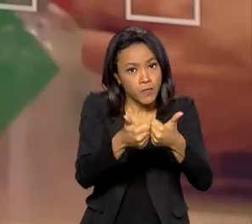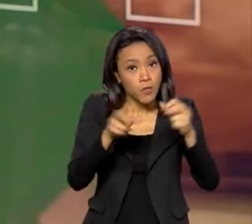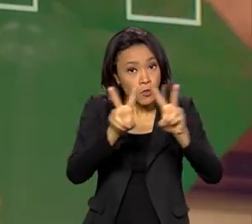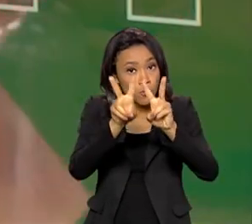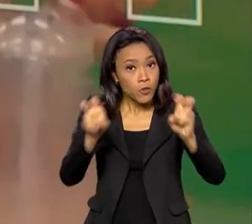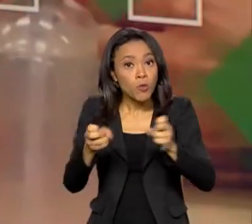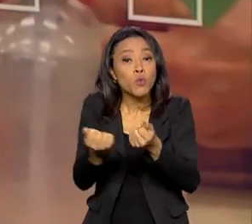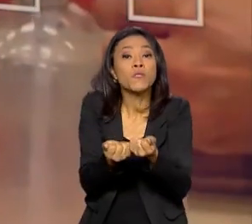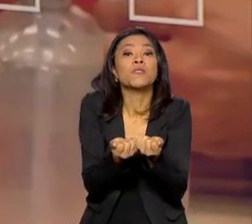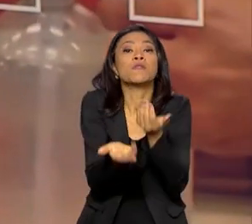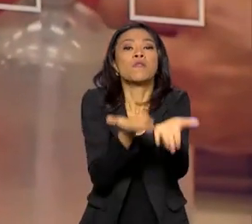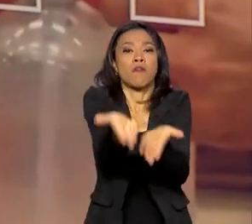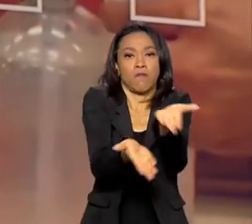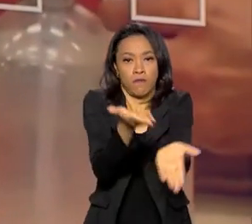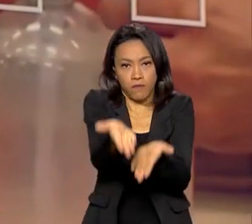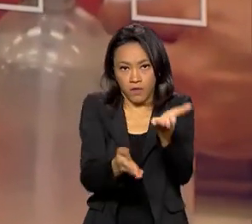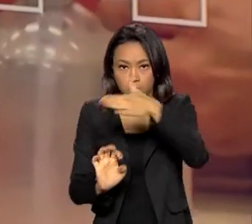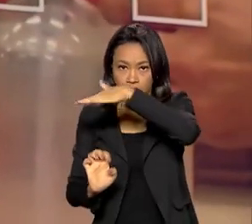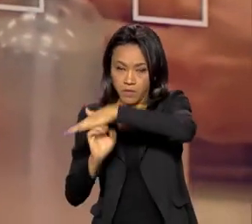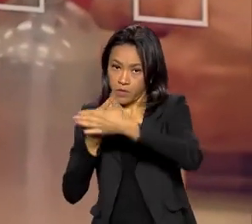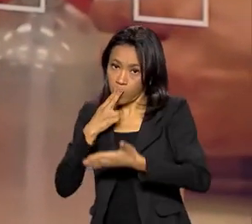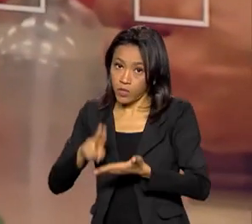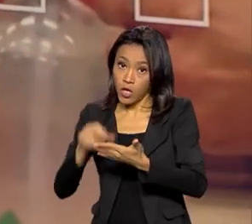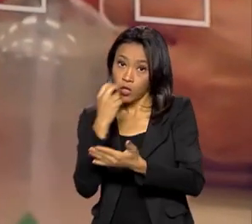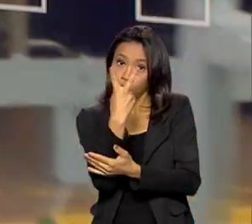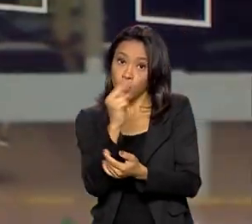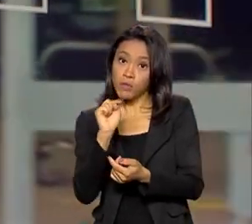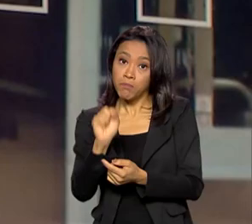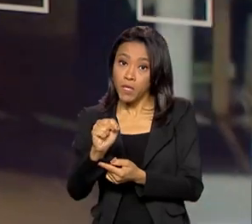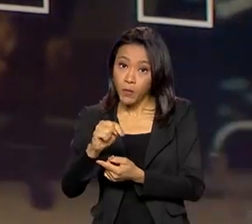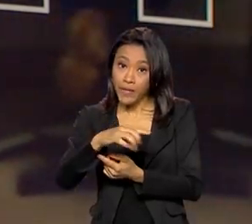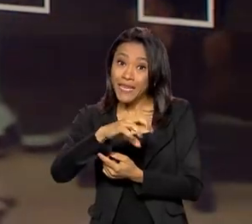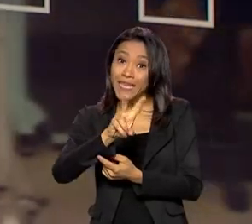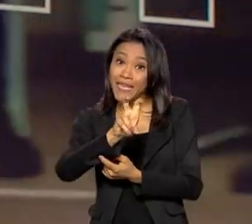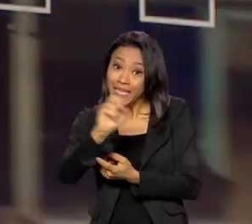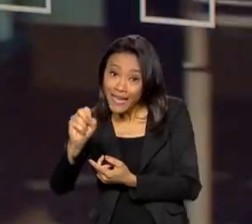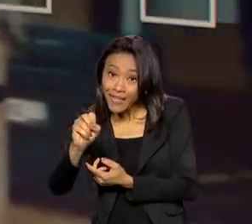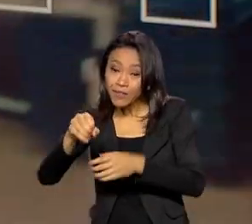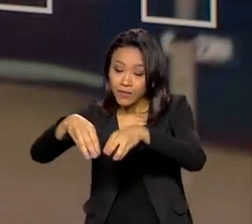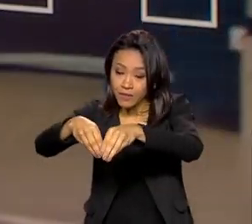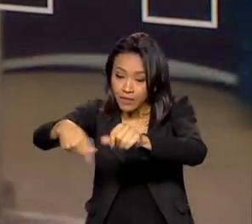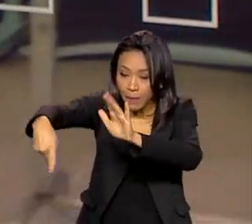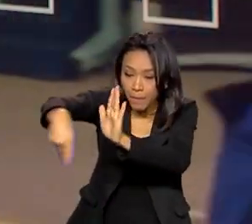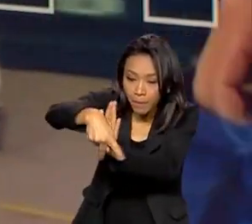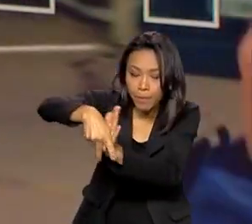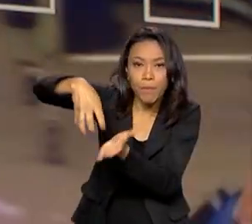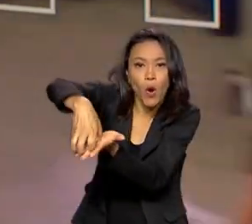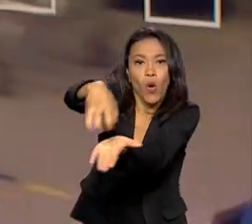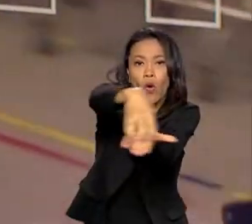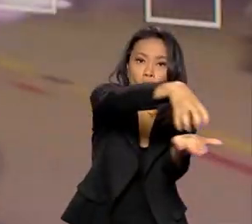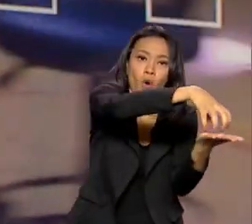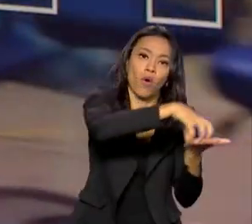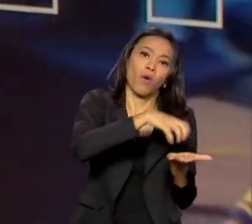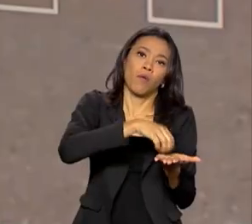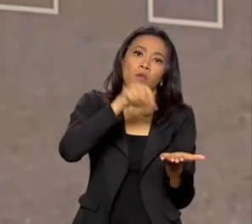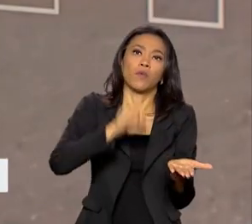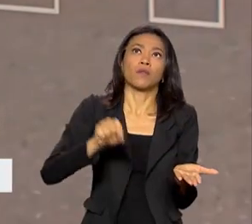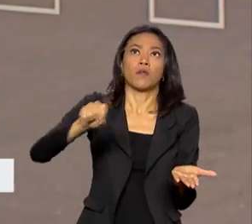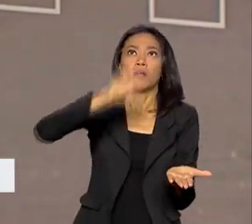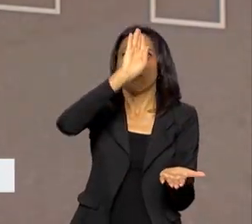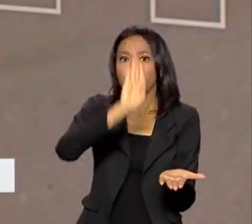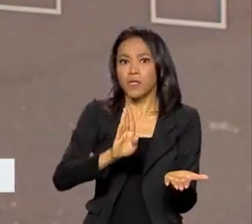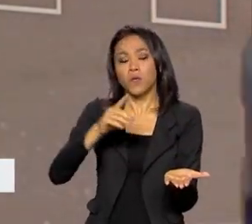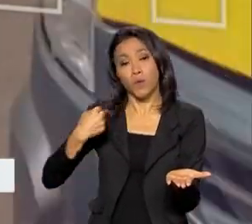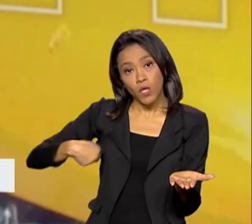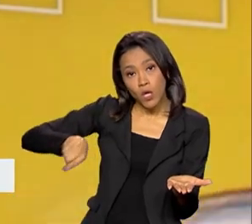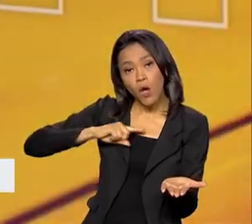imobiliária. Os Correios possuem cerca de 2.500 imóveis, né, em todo o país, e nós fizemos uma